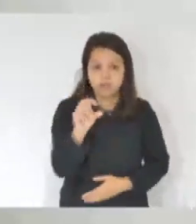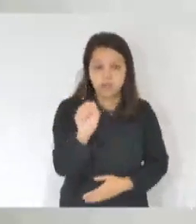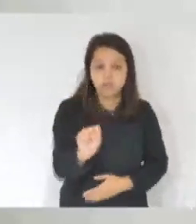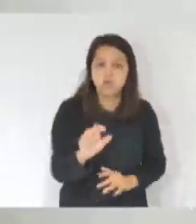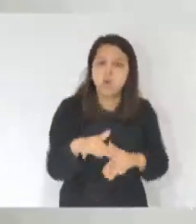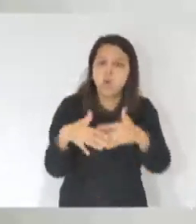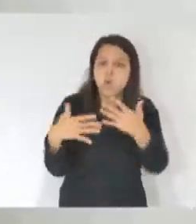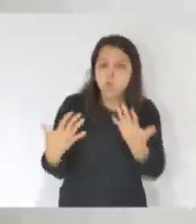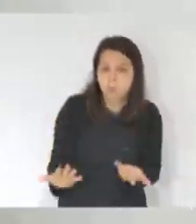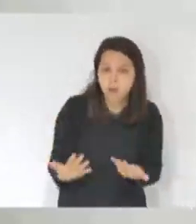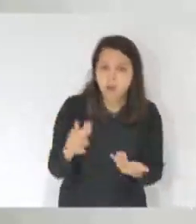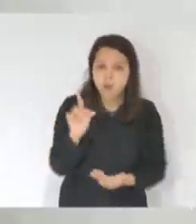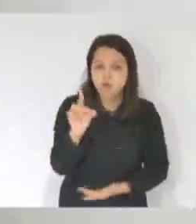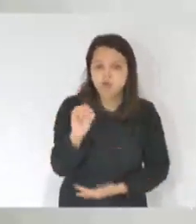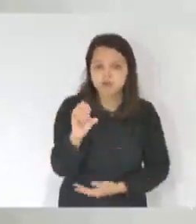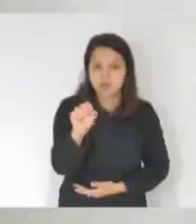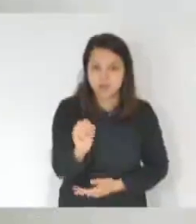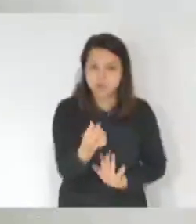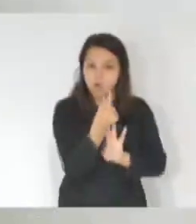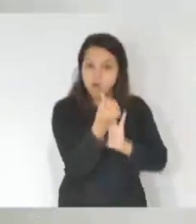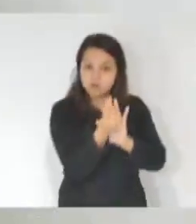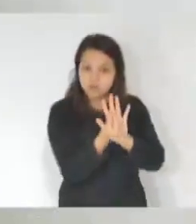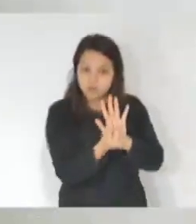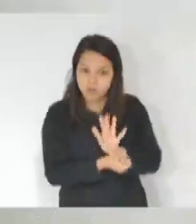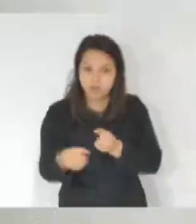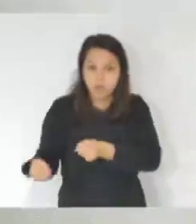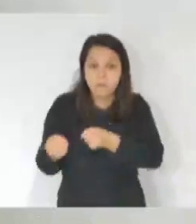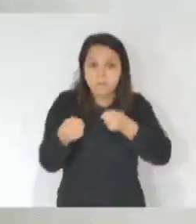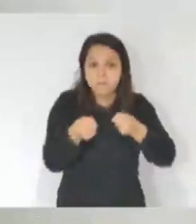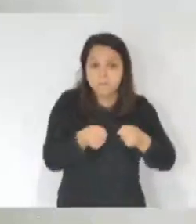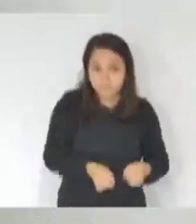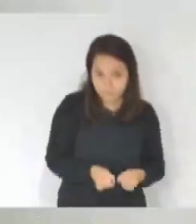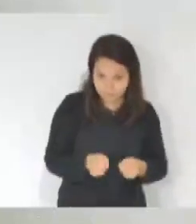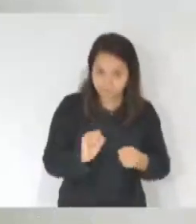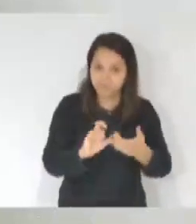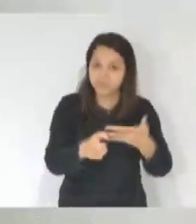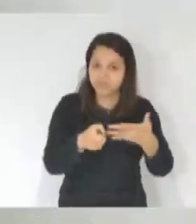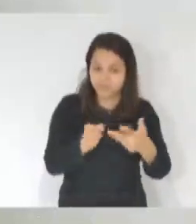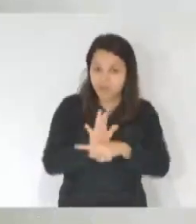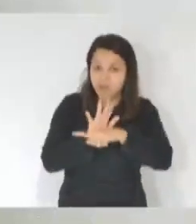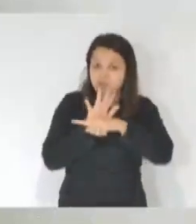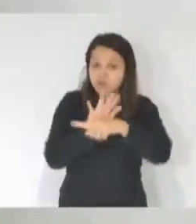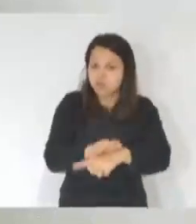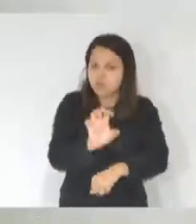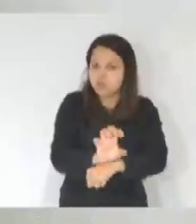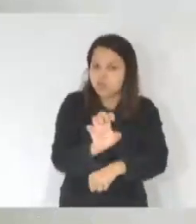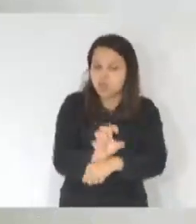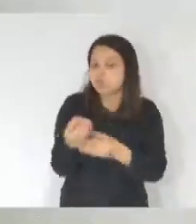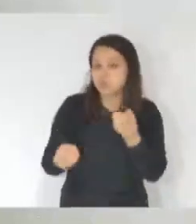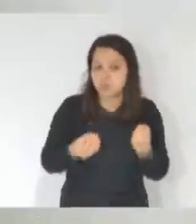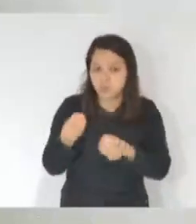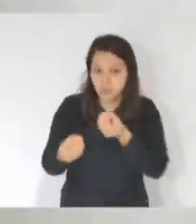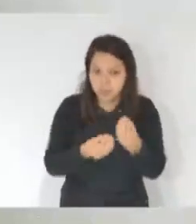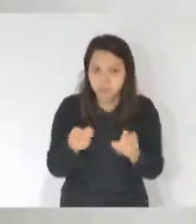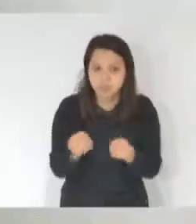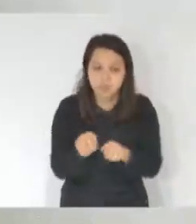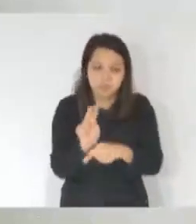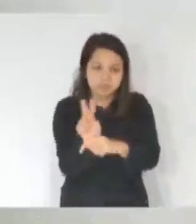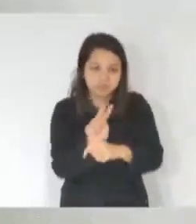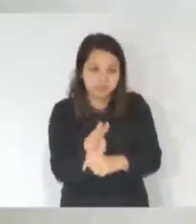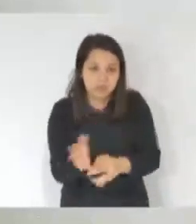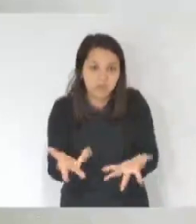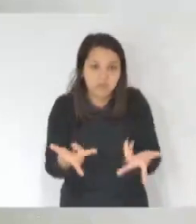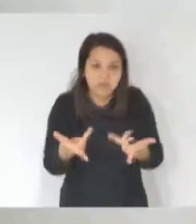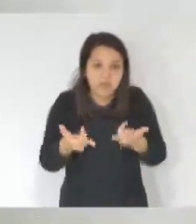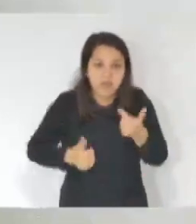ODSs esse orçamento do Poder Executivo efetivamente terá impacto no nosso Estado, a supervisão da qualidade da atuação do